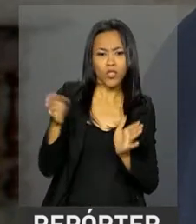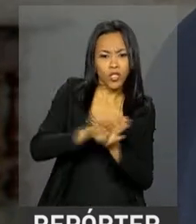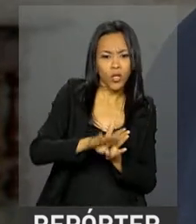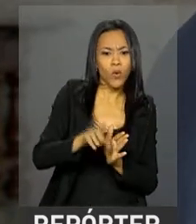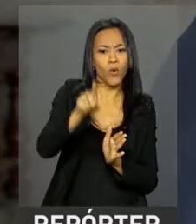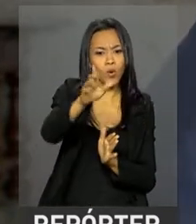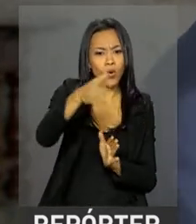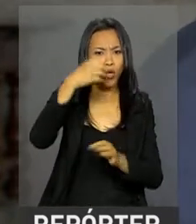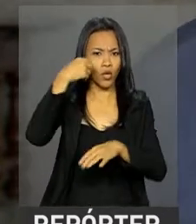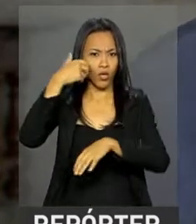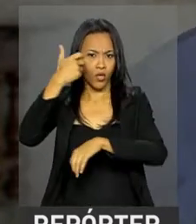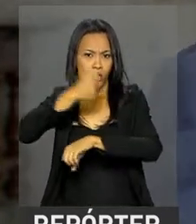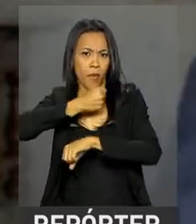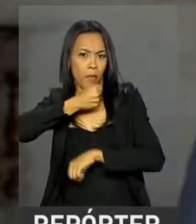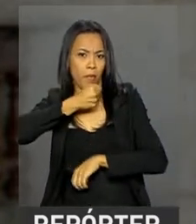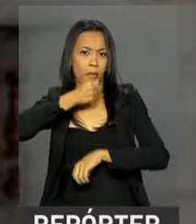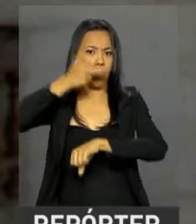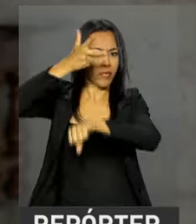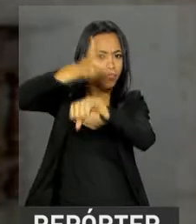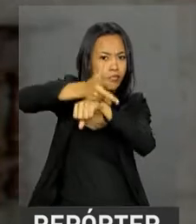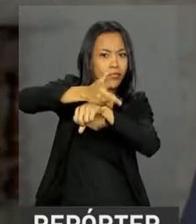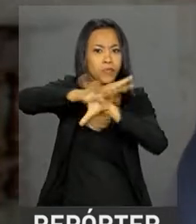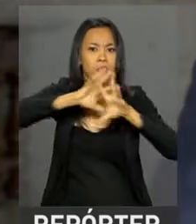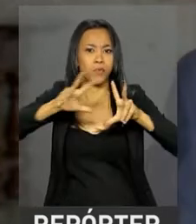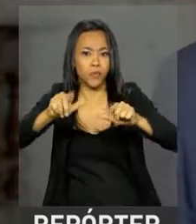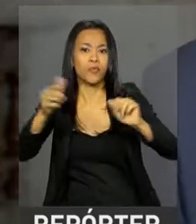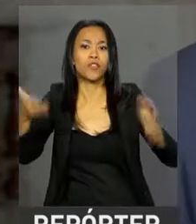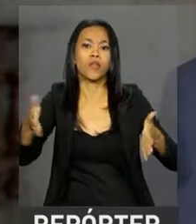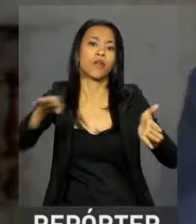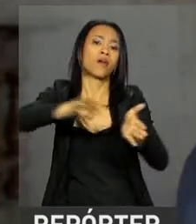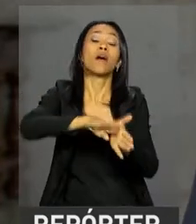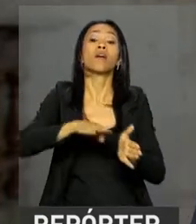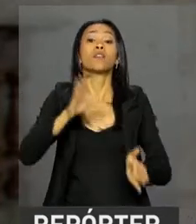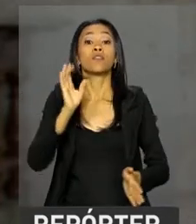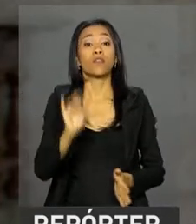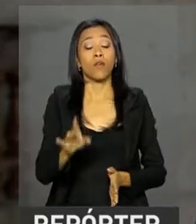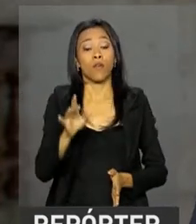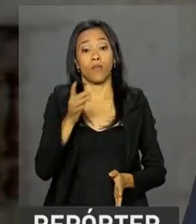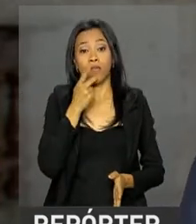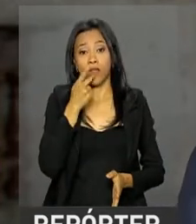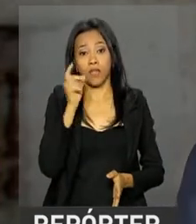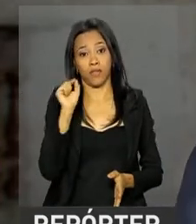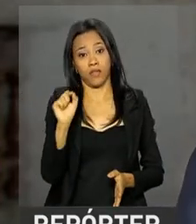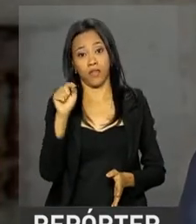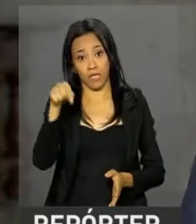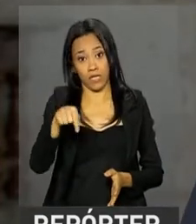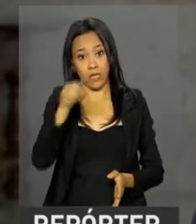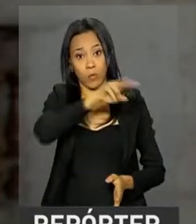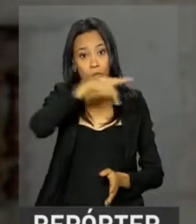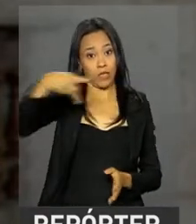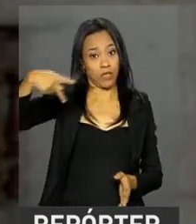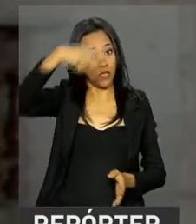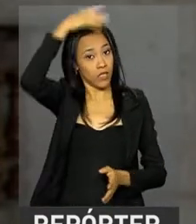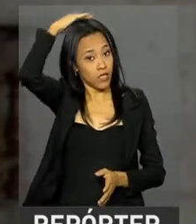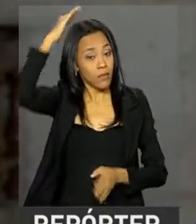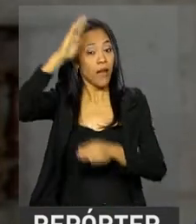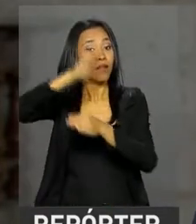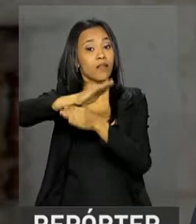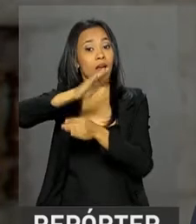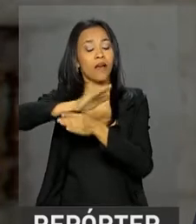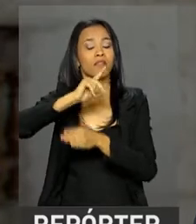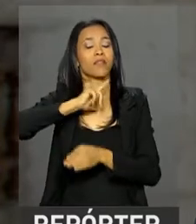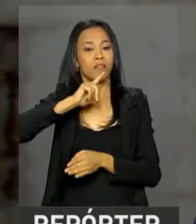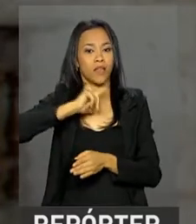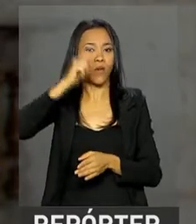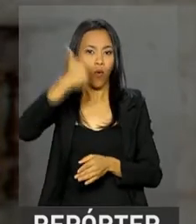público, jornalistas, para participar desse evento. Só para completar na agenda do presidente Michel Temer, já na parte da tarde, ele se reúne